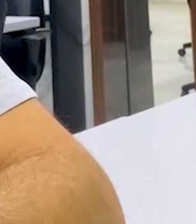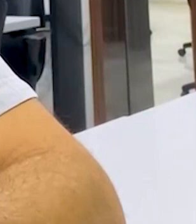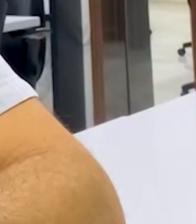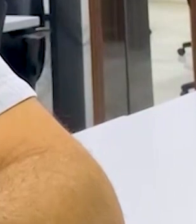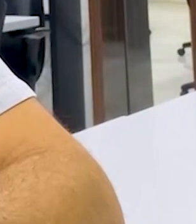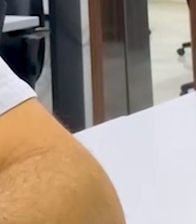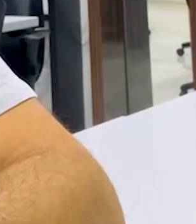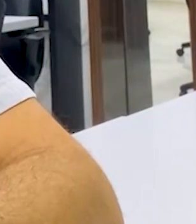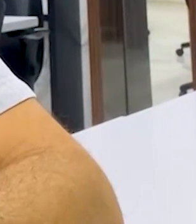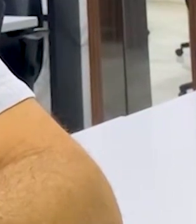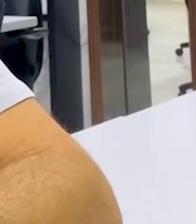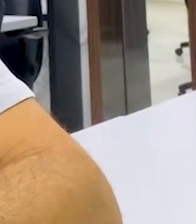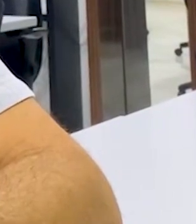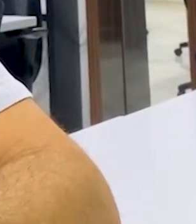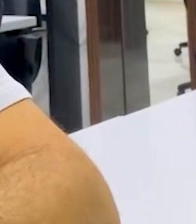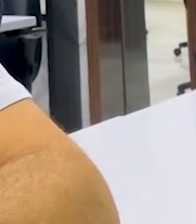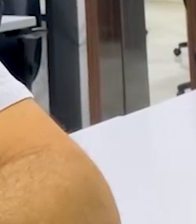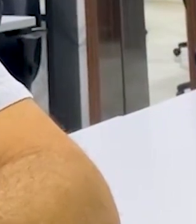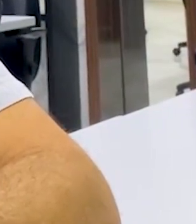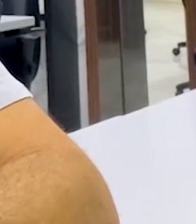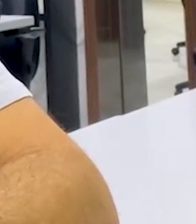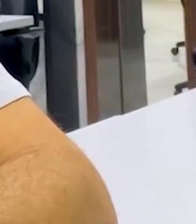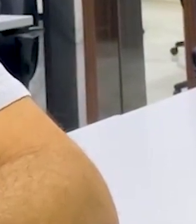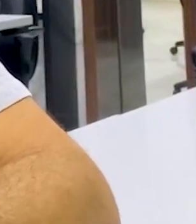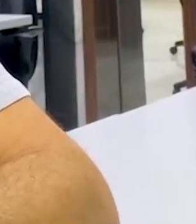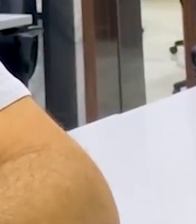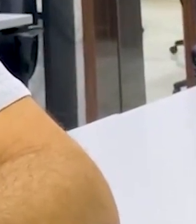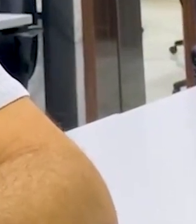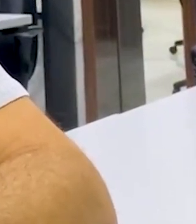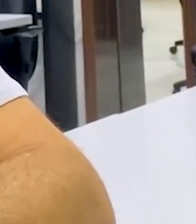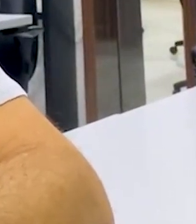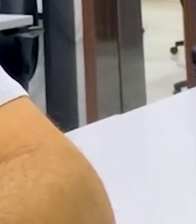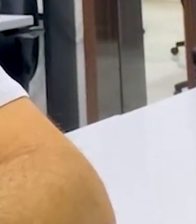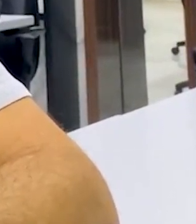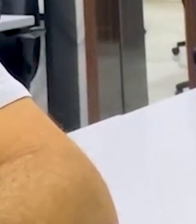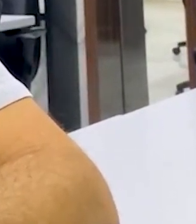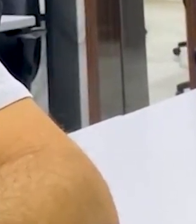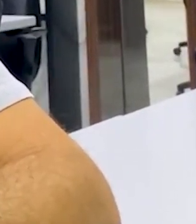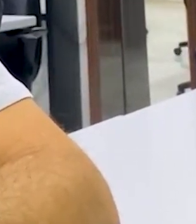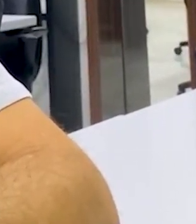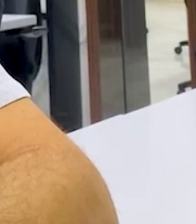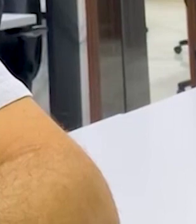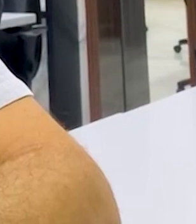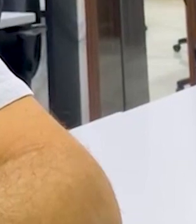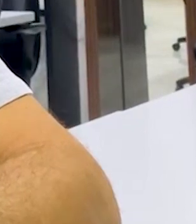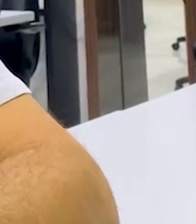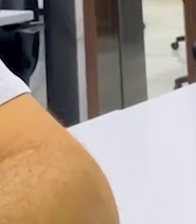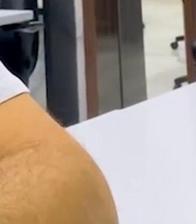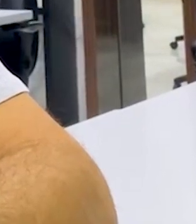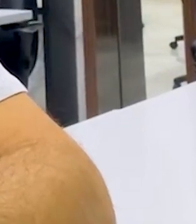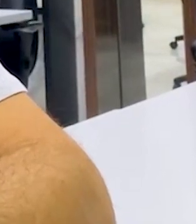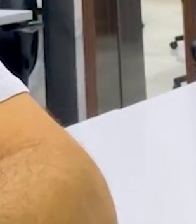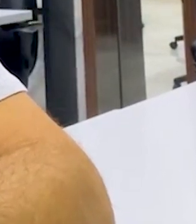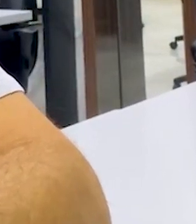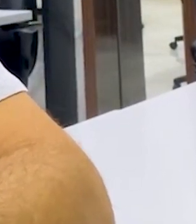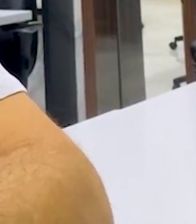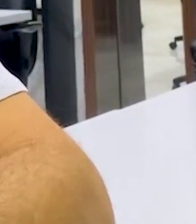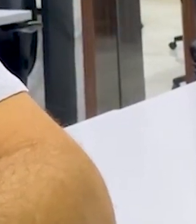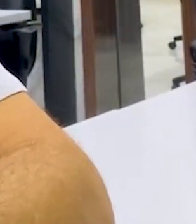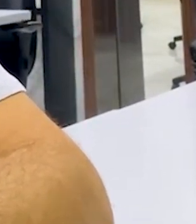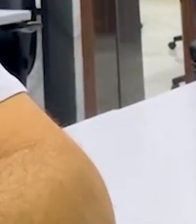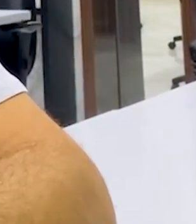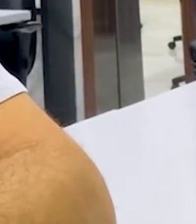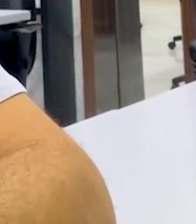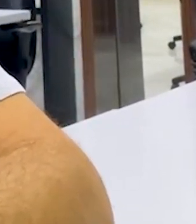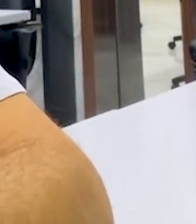Família, o Nutrir Campinas, o Renda Campinas, documentos comprobatórios da deficiência, caso a criança seja público-alvo da